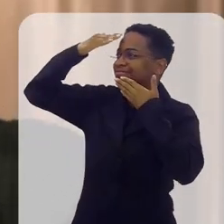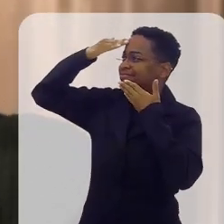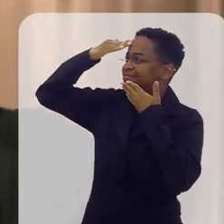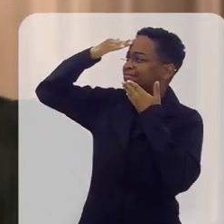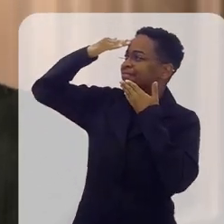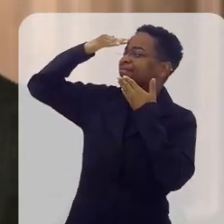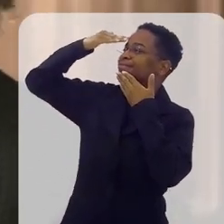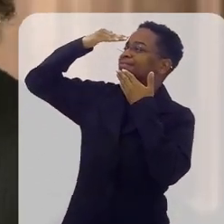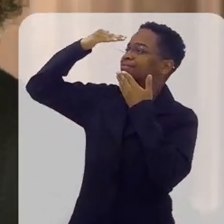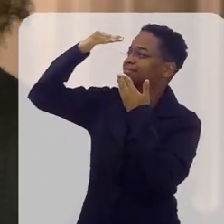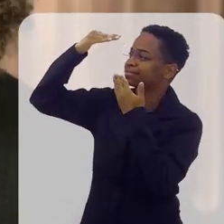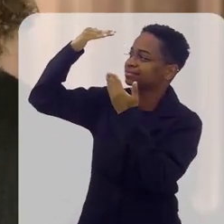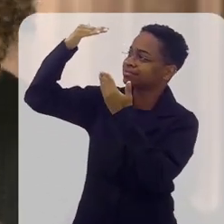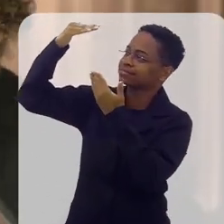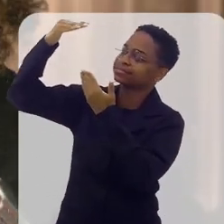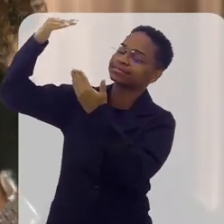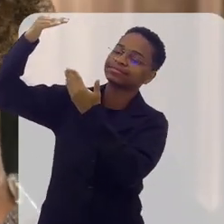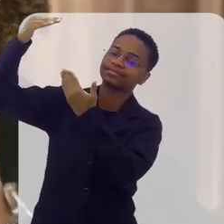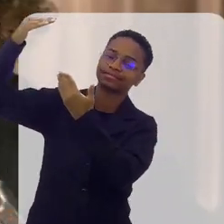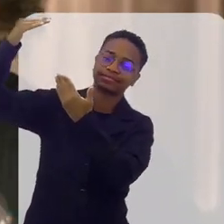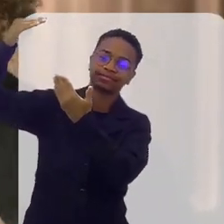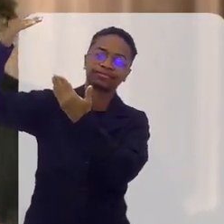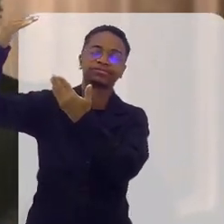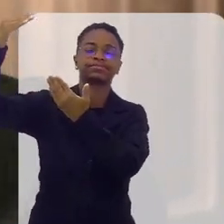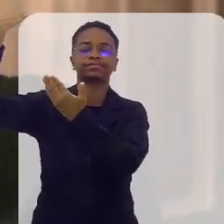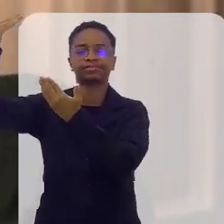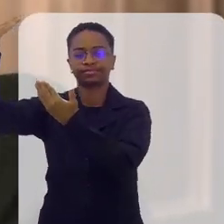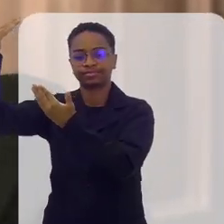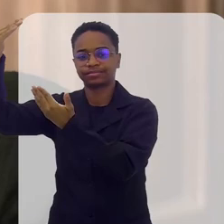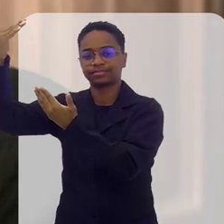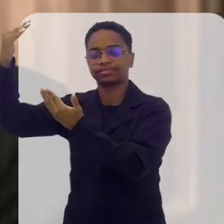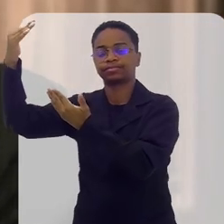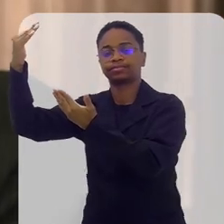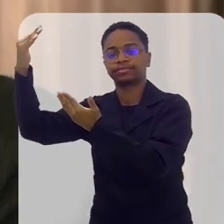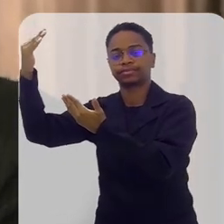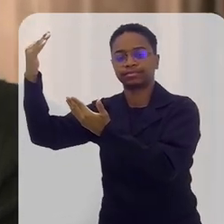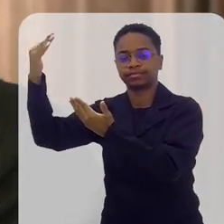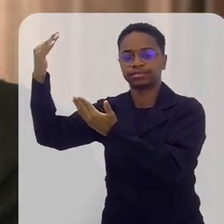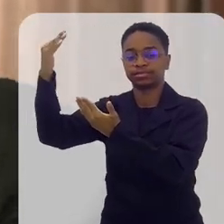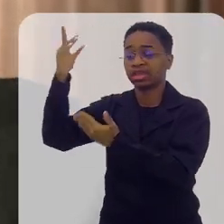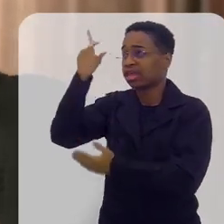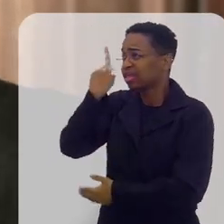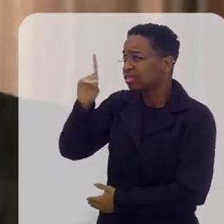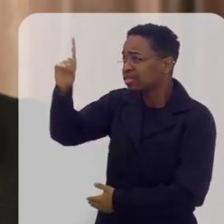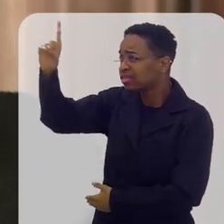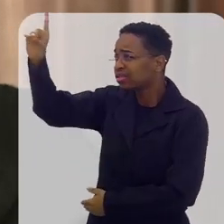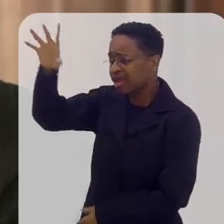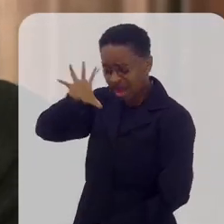agradecer-te por tua obra em nossas vidas.